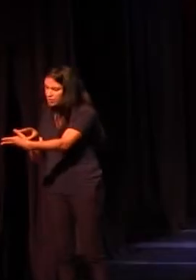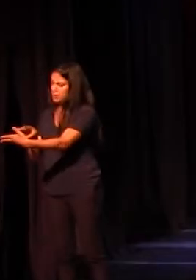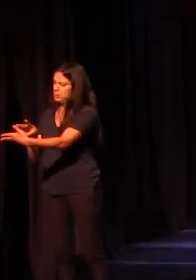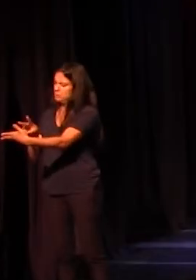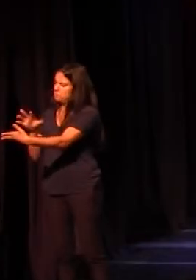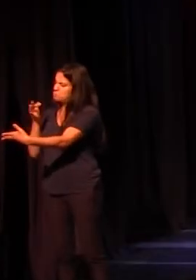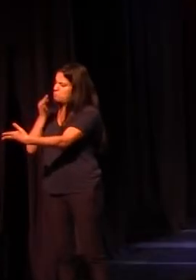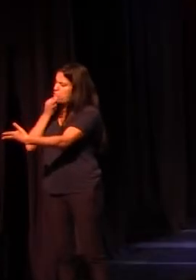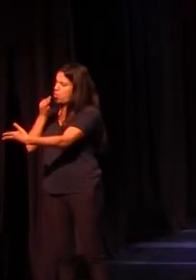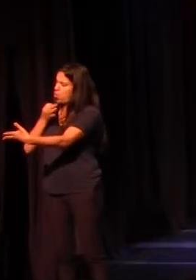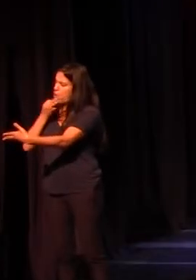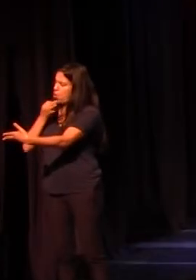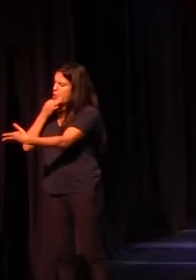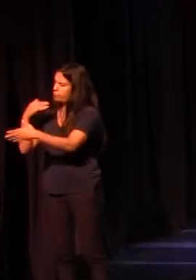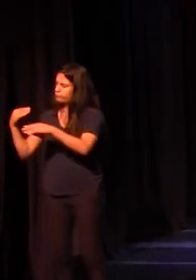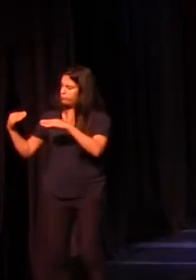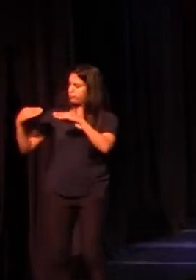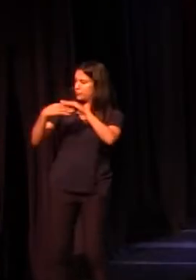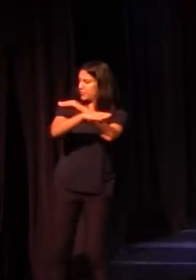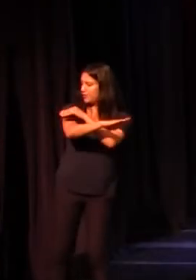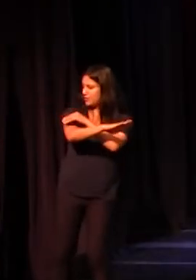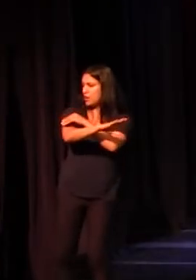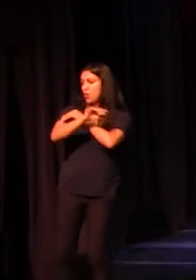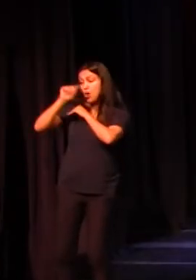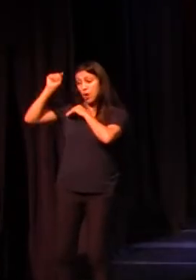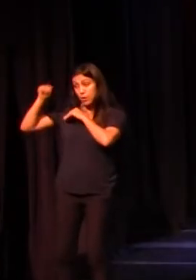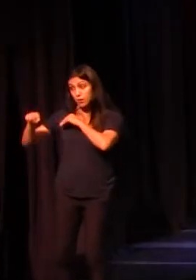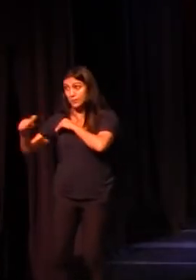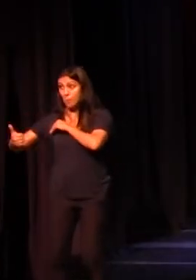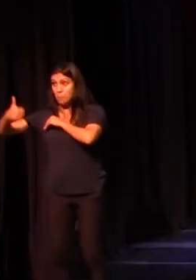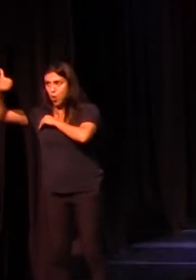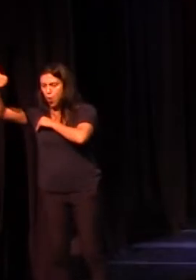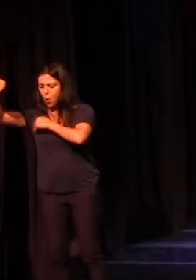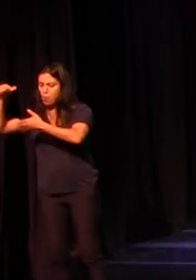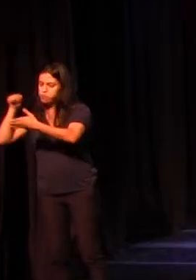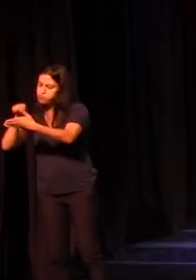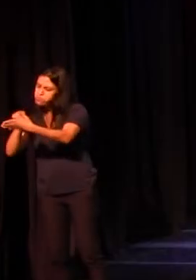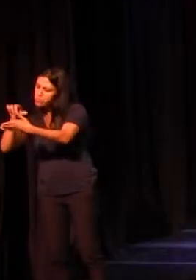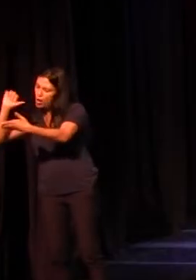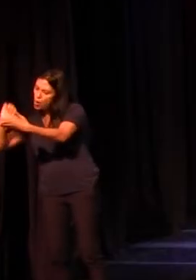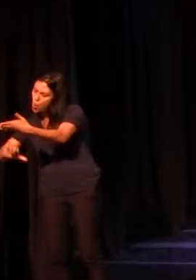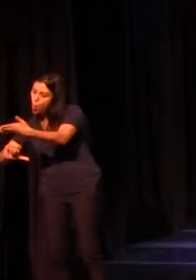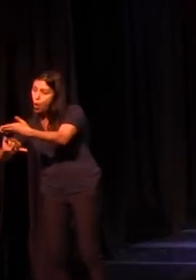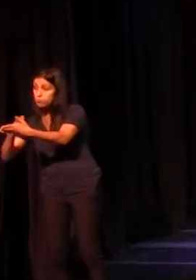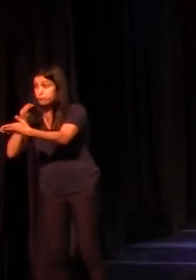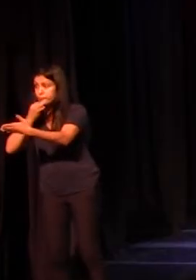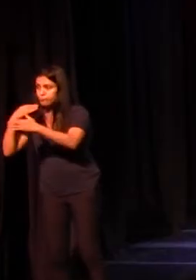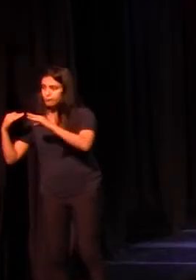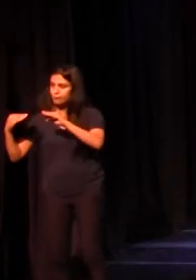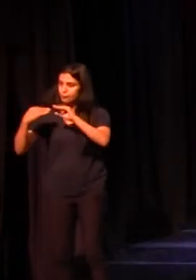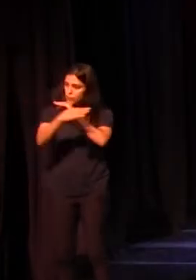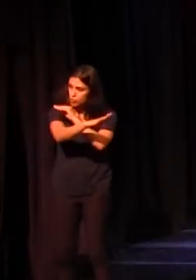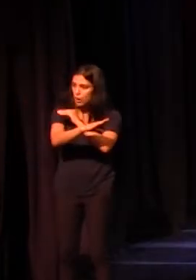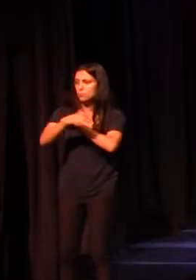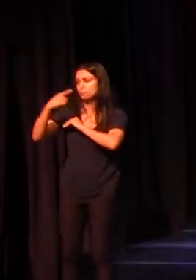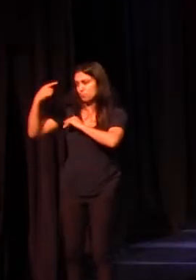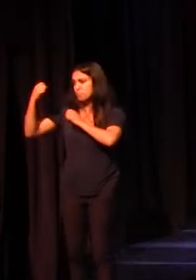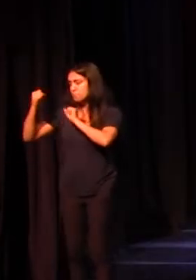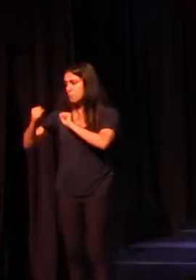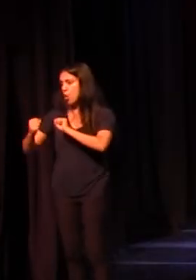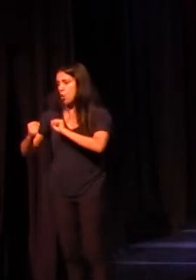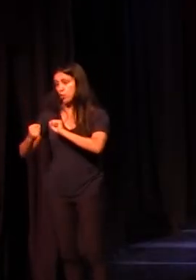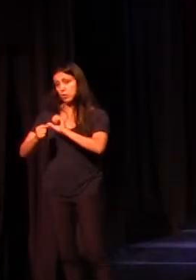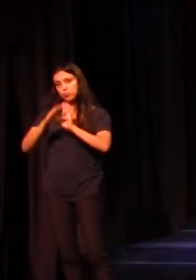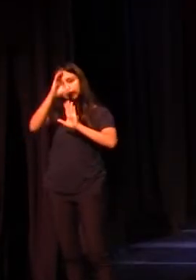nos orientando, falando, olha, esse caminho está dando certo, esse caminho não está dando certo. Então, a ideia que tem da concepção de currículo